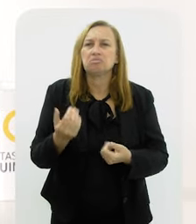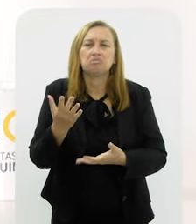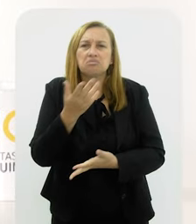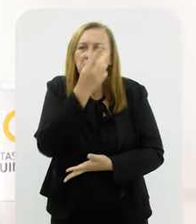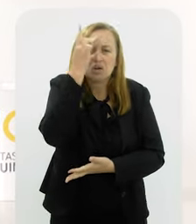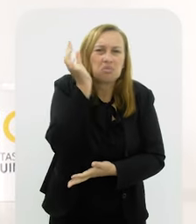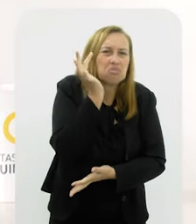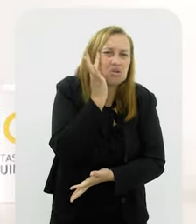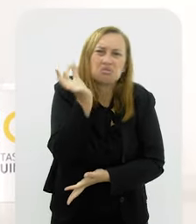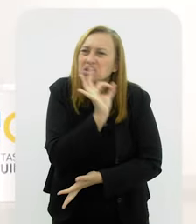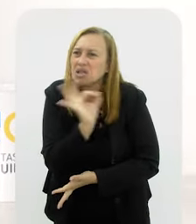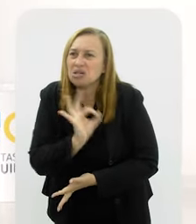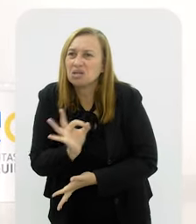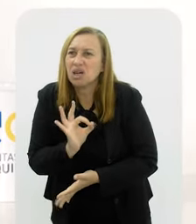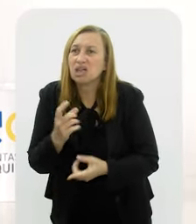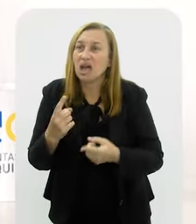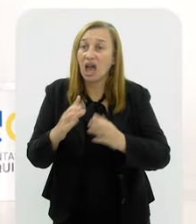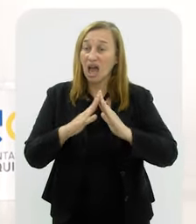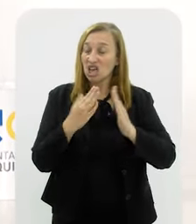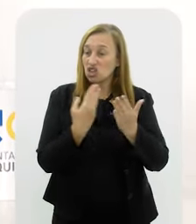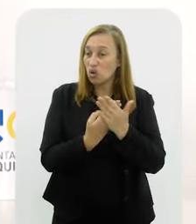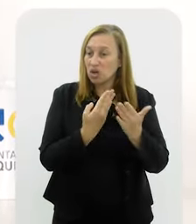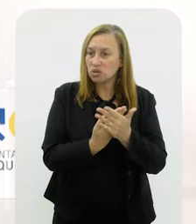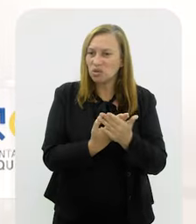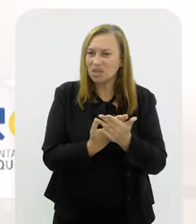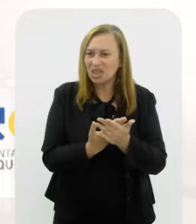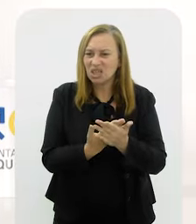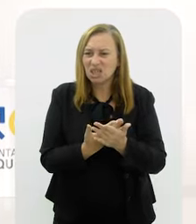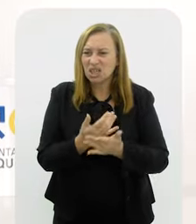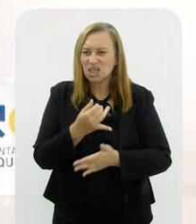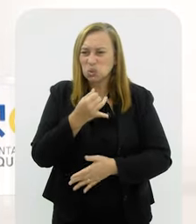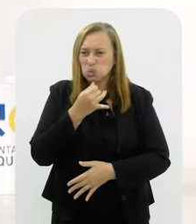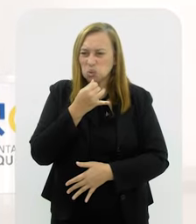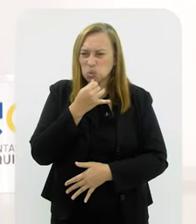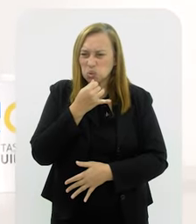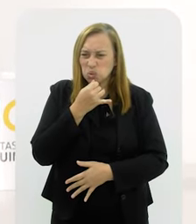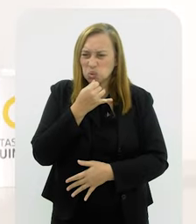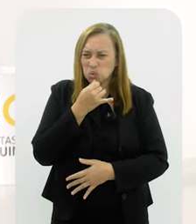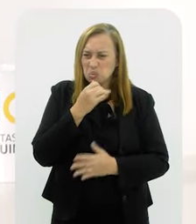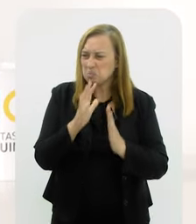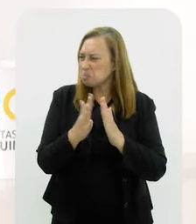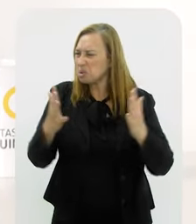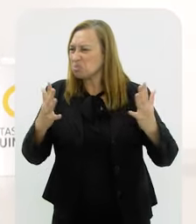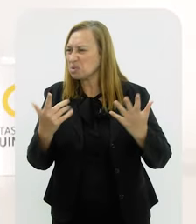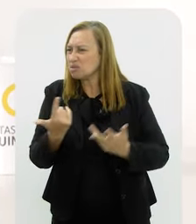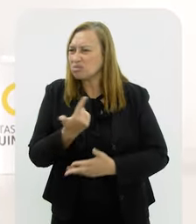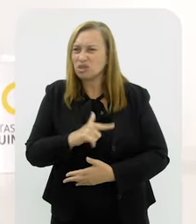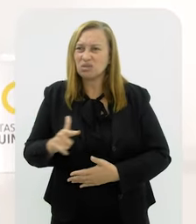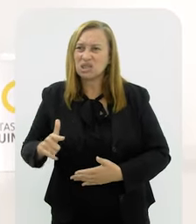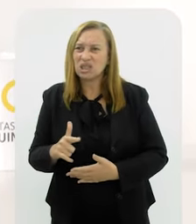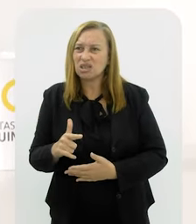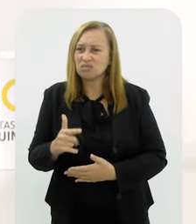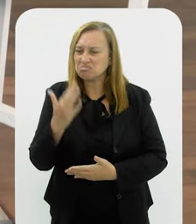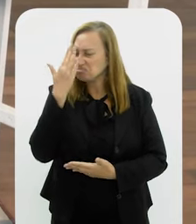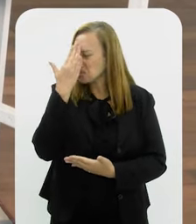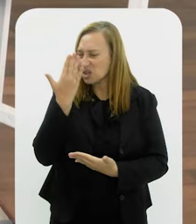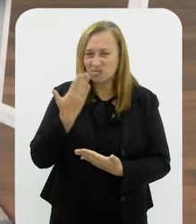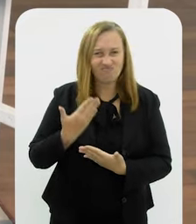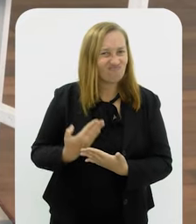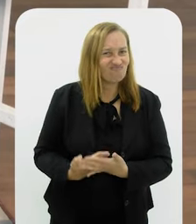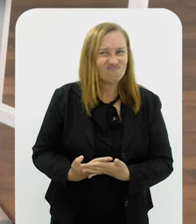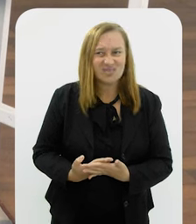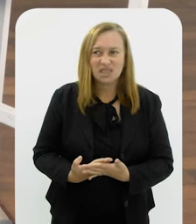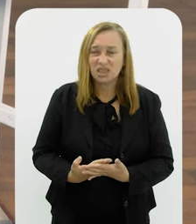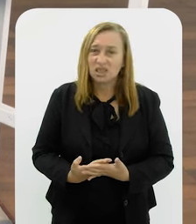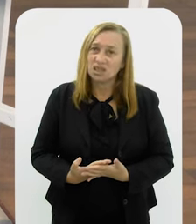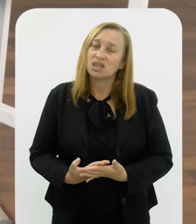ninguém entendeu que a escola toda sem brilho, né? Aquela coisa do uma escola também que estava desacreditada, né?